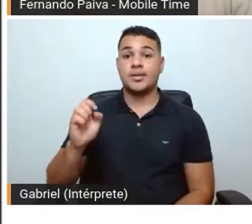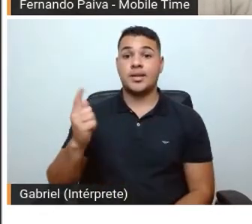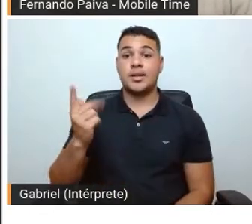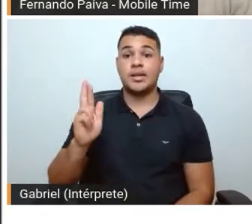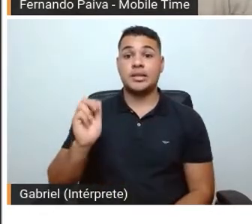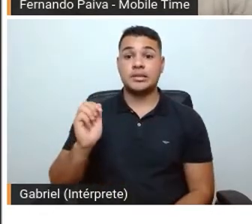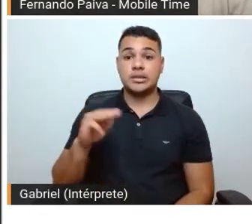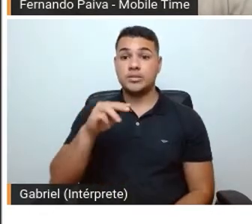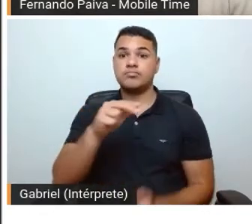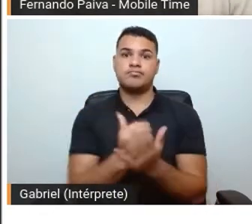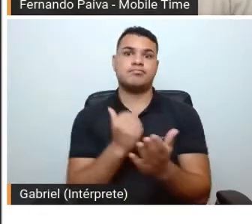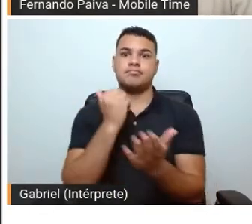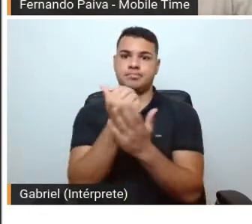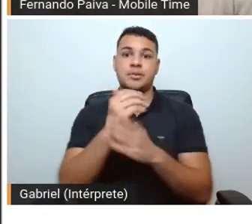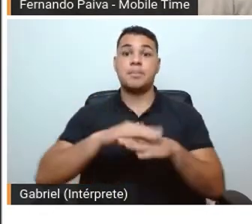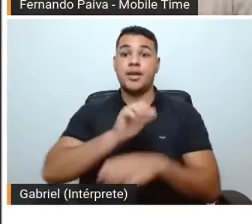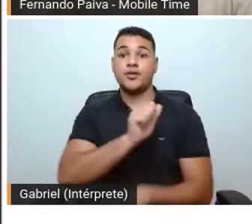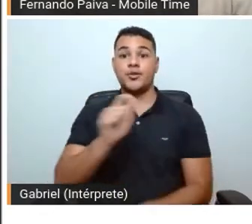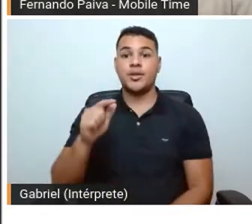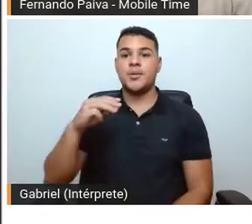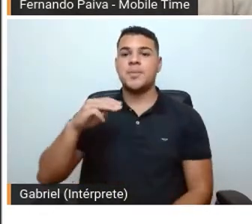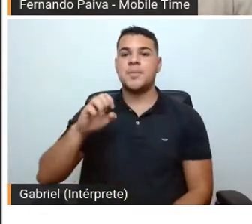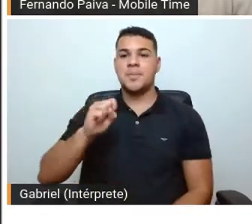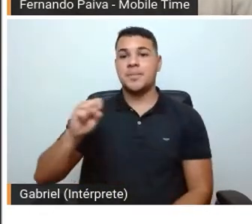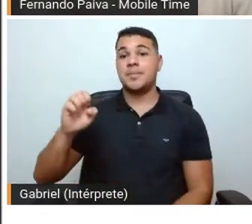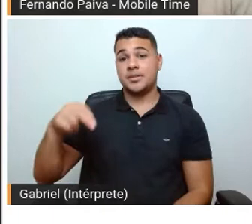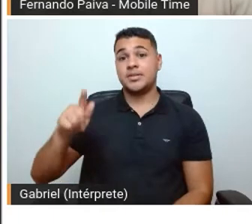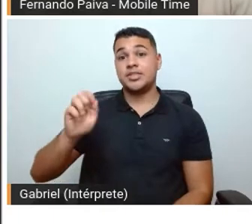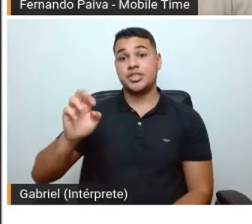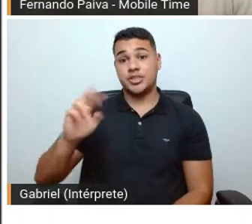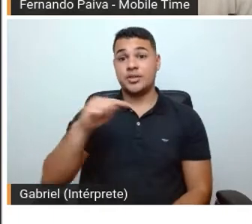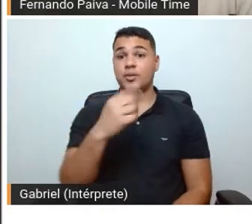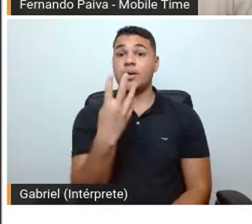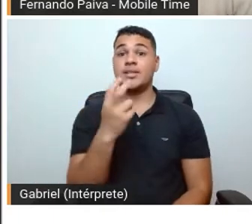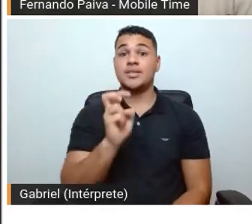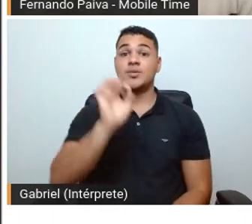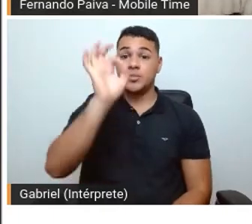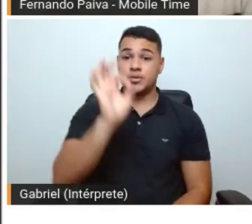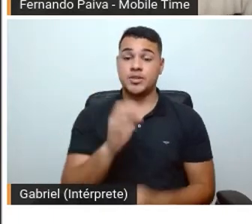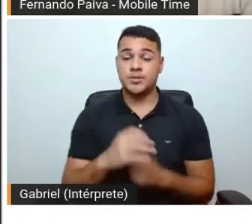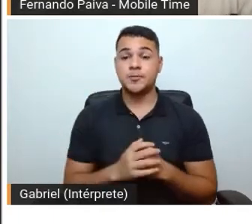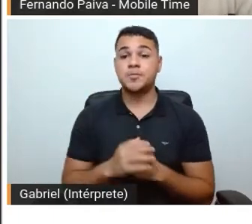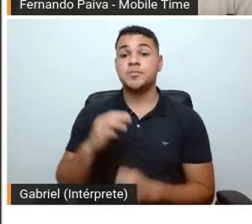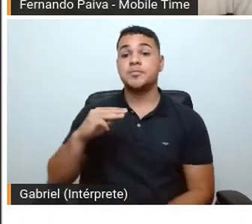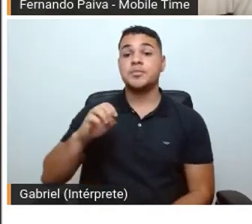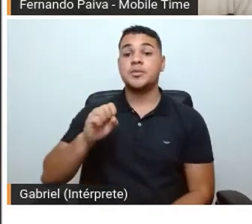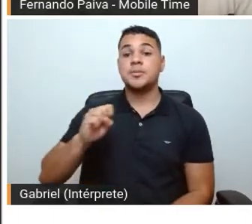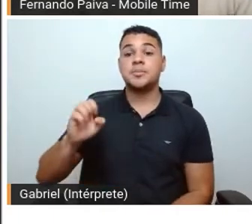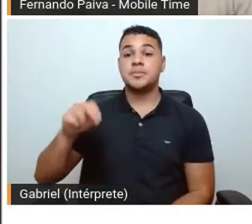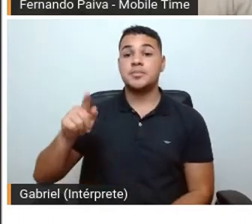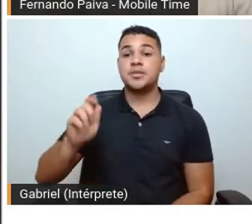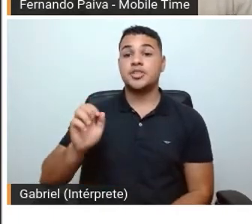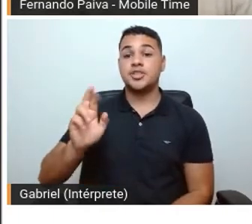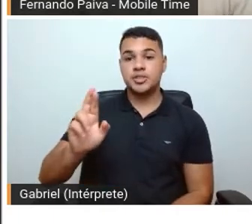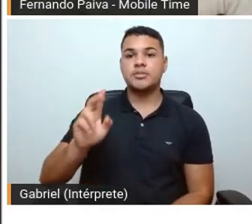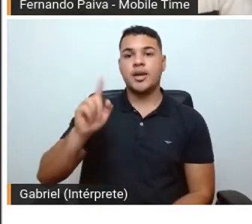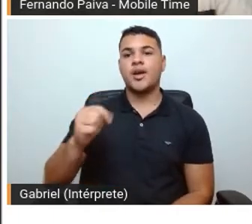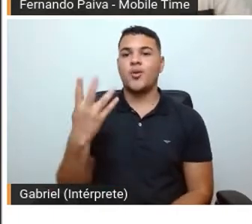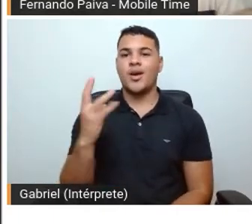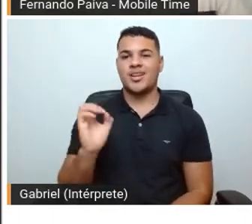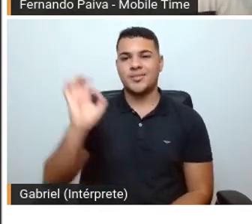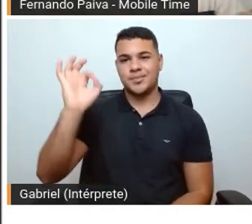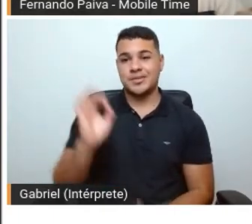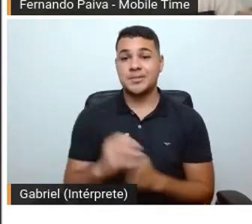Nesse quesito 45 porcento dos usuários abrir todo dia quase todo dia o mestre dos mestres' o planeta por centro New signal